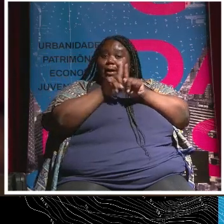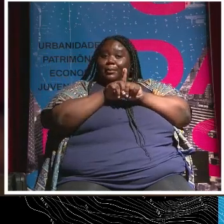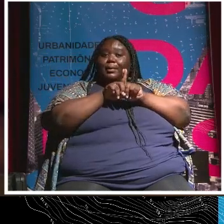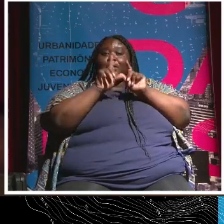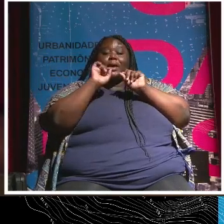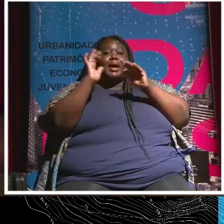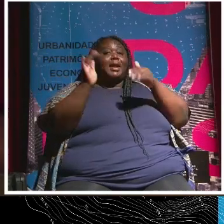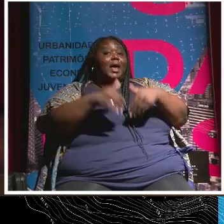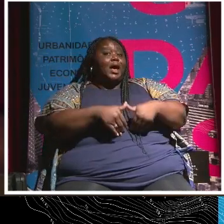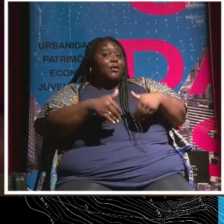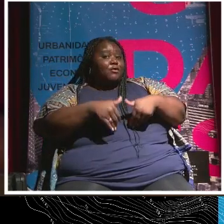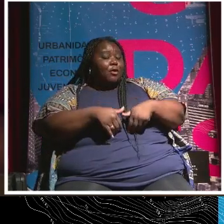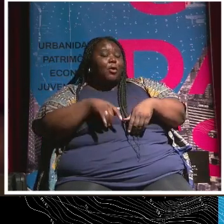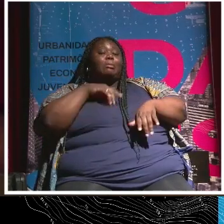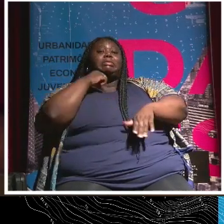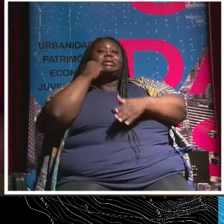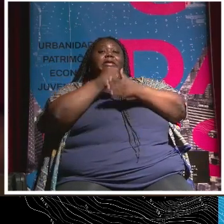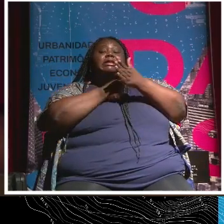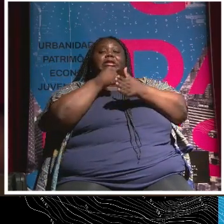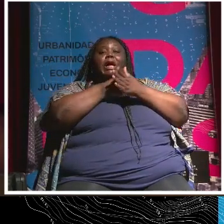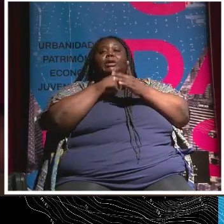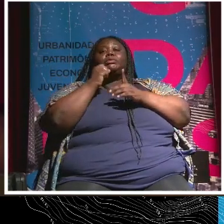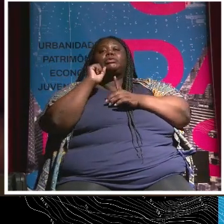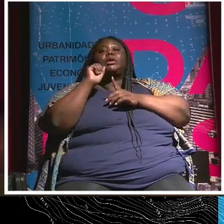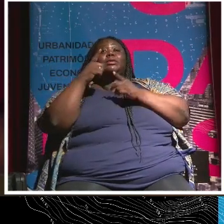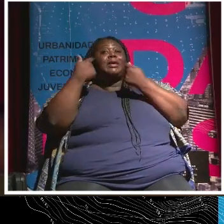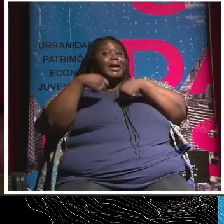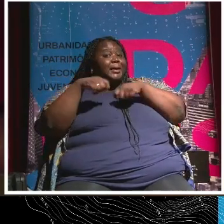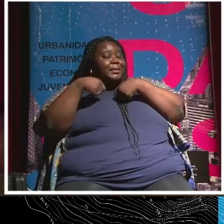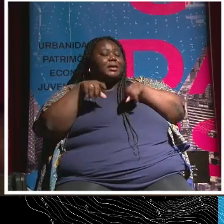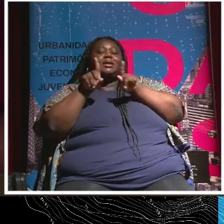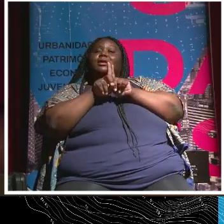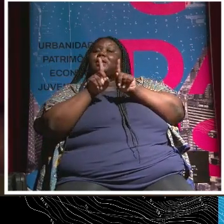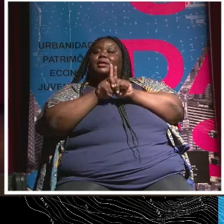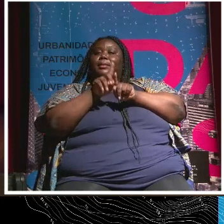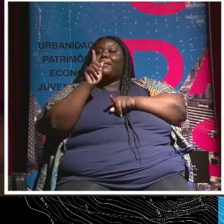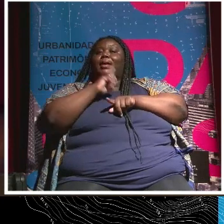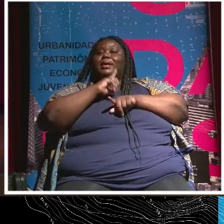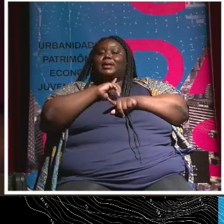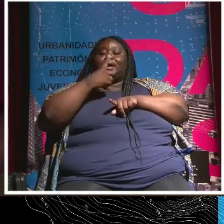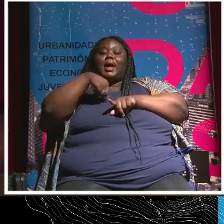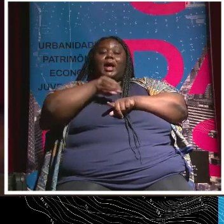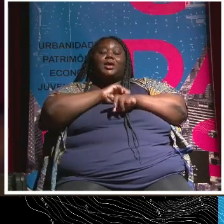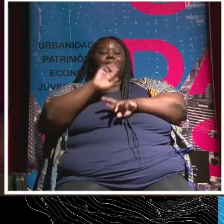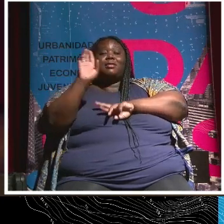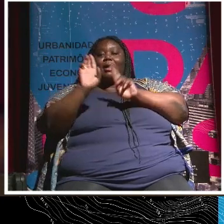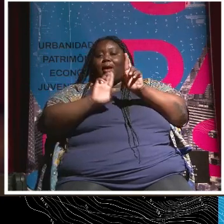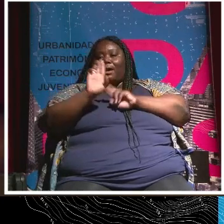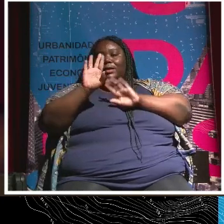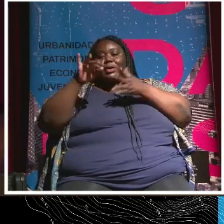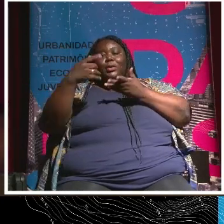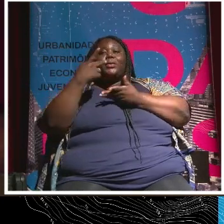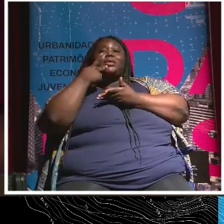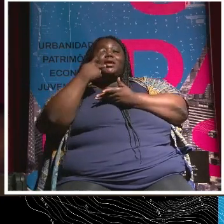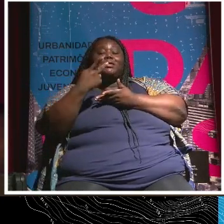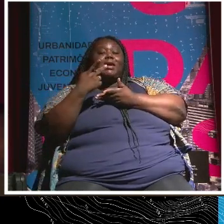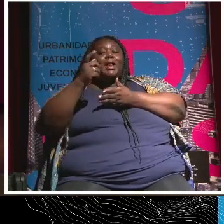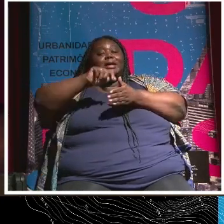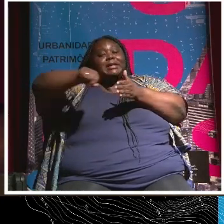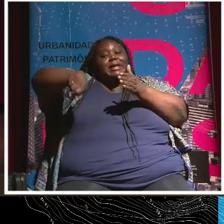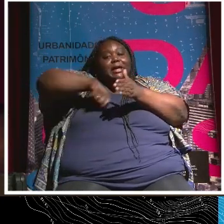da fome, que está no campo da assistência e que precisa também ter a nossa relação. Quando a gente fala das